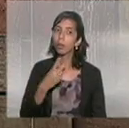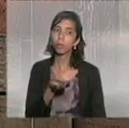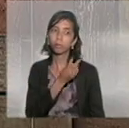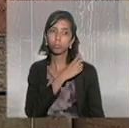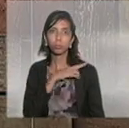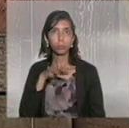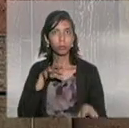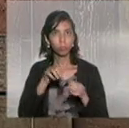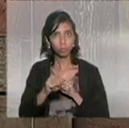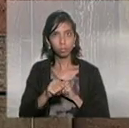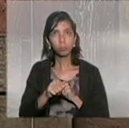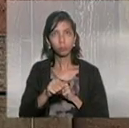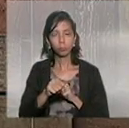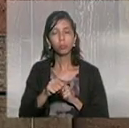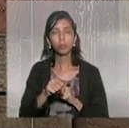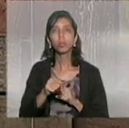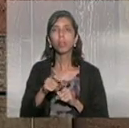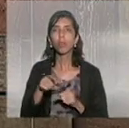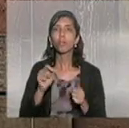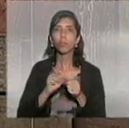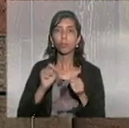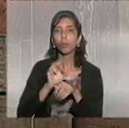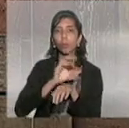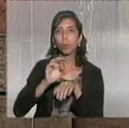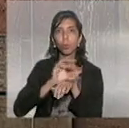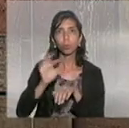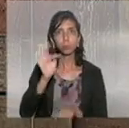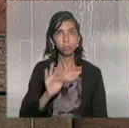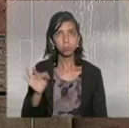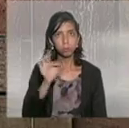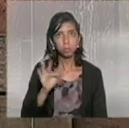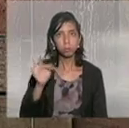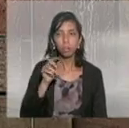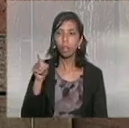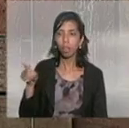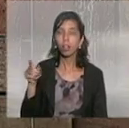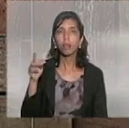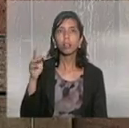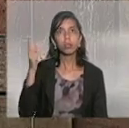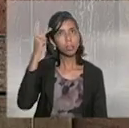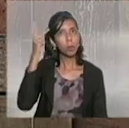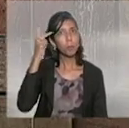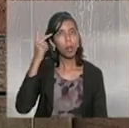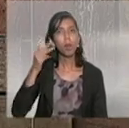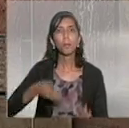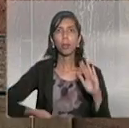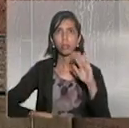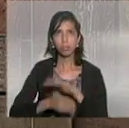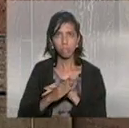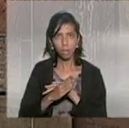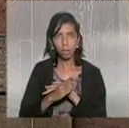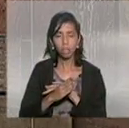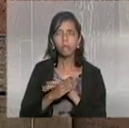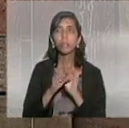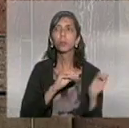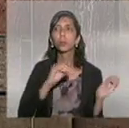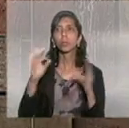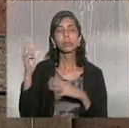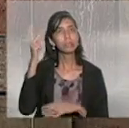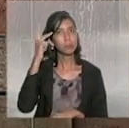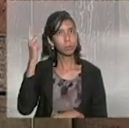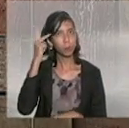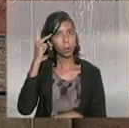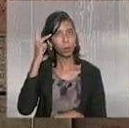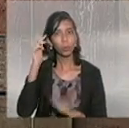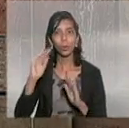o ensino médio, eu prestei vestibular para a Universidade de São Paulo, para a Escola de Arte Dramática. Passou? Aí, passei, e aí fui para São Paulo. Não terminei a